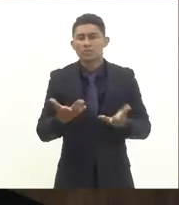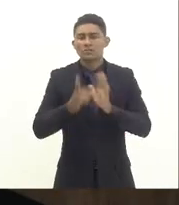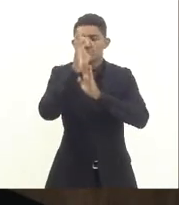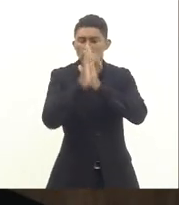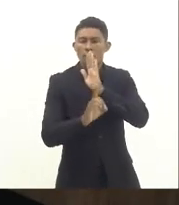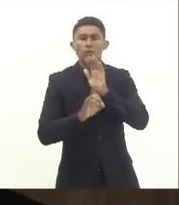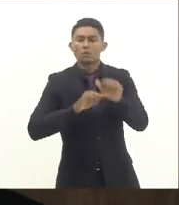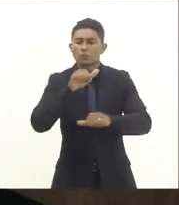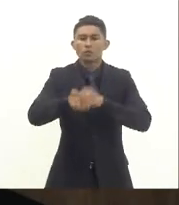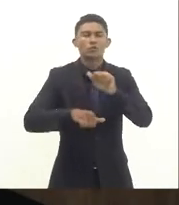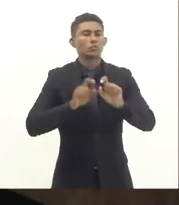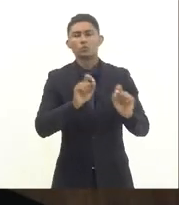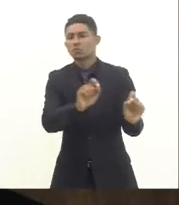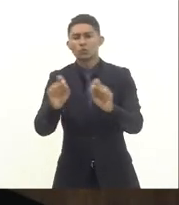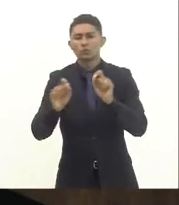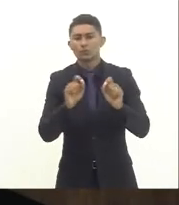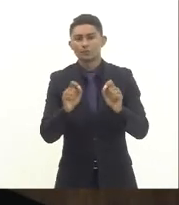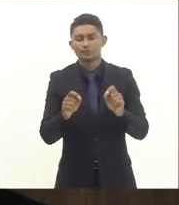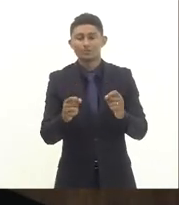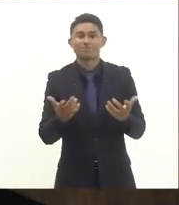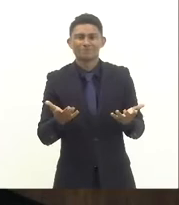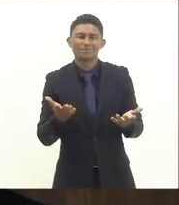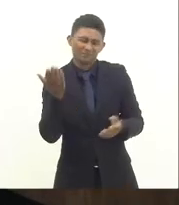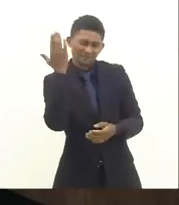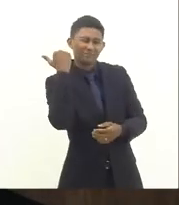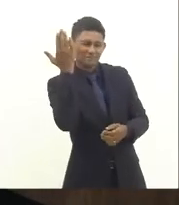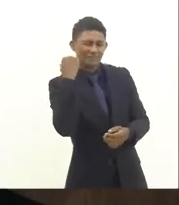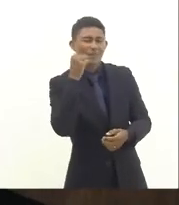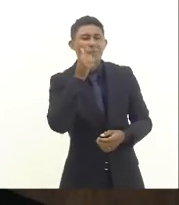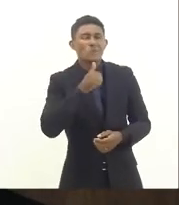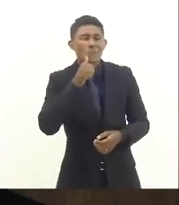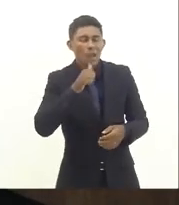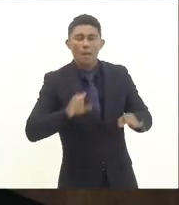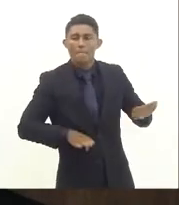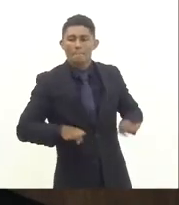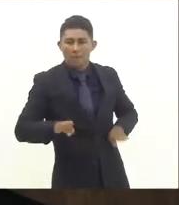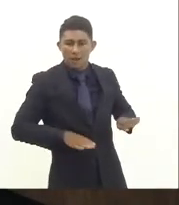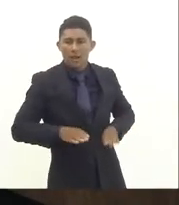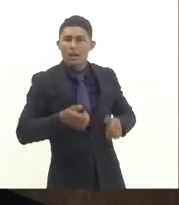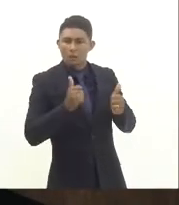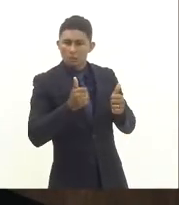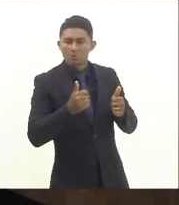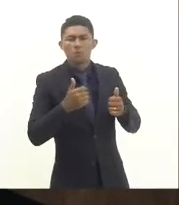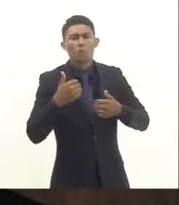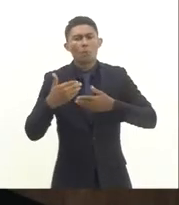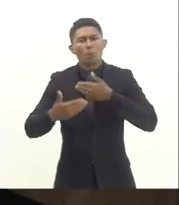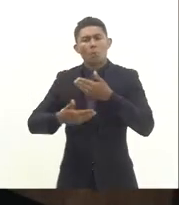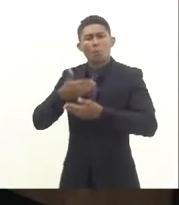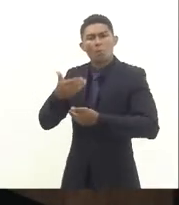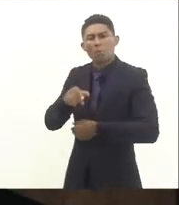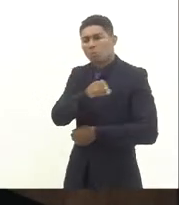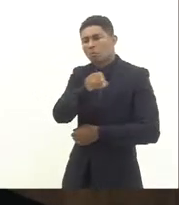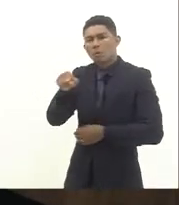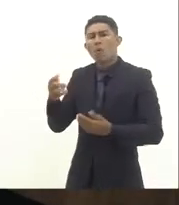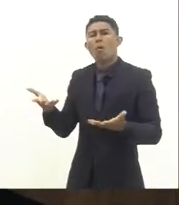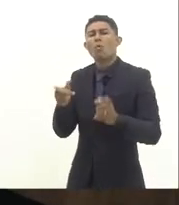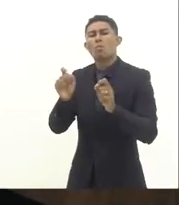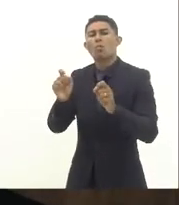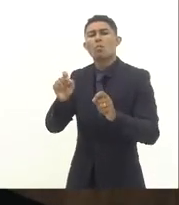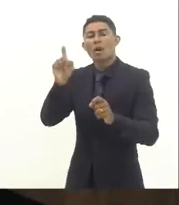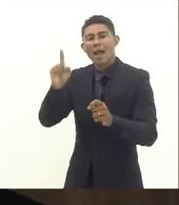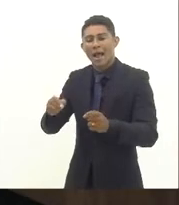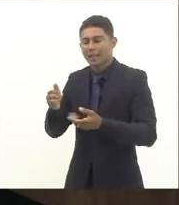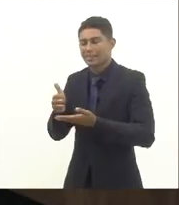de hoje são os entregadores de aplicativos pessoa e do chão da fábrica sem